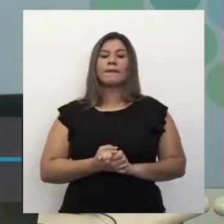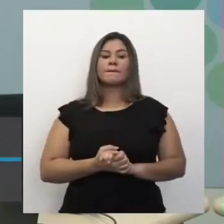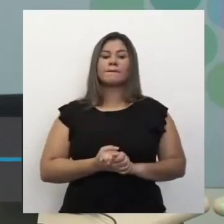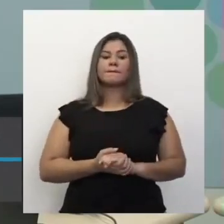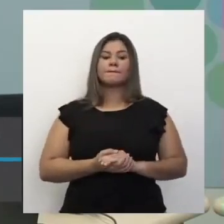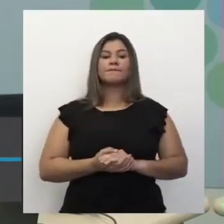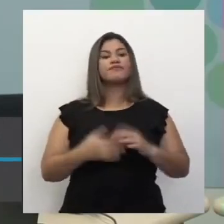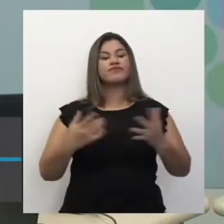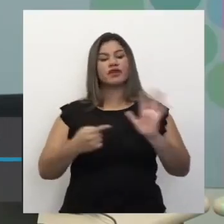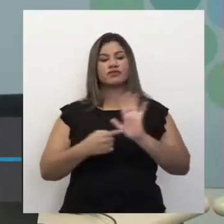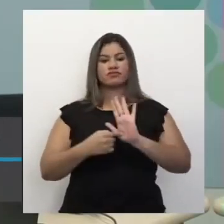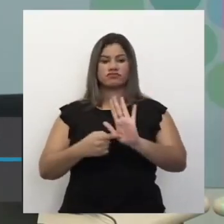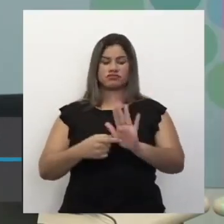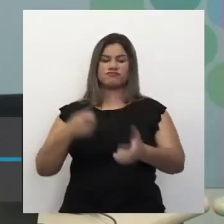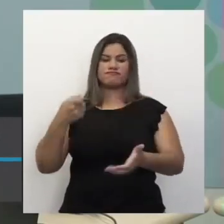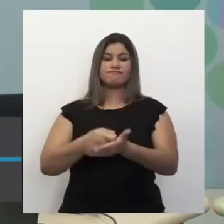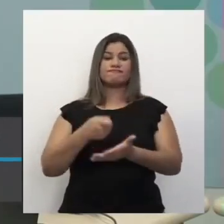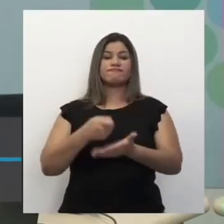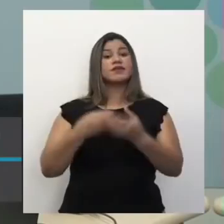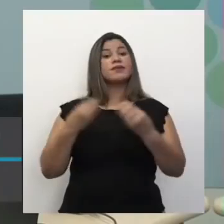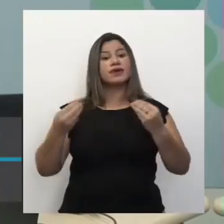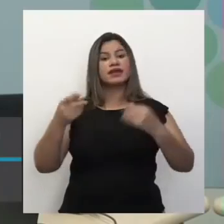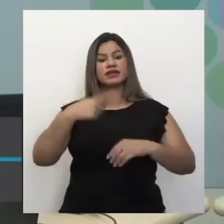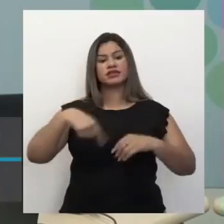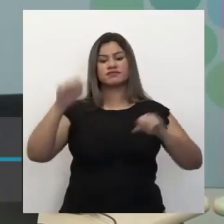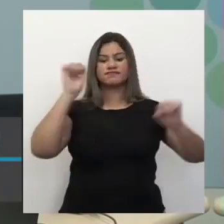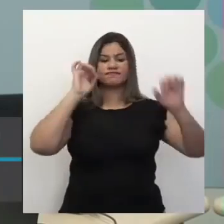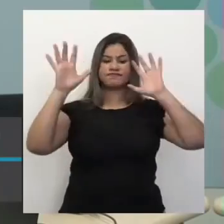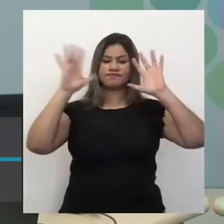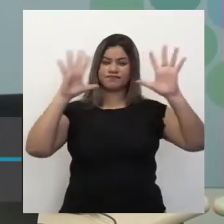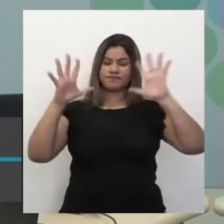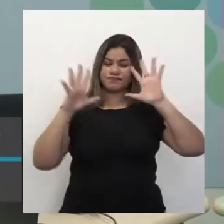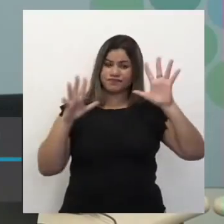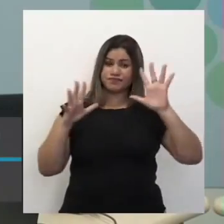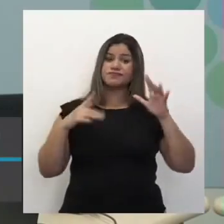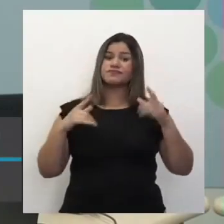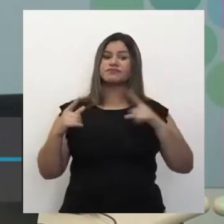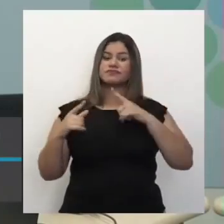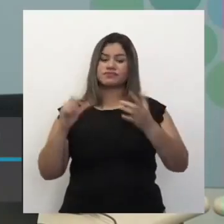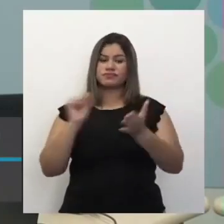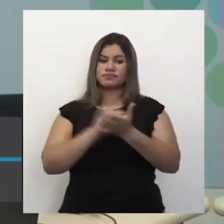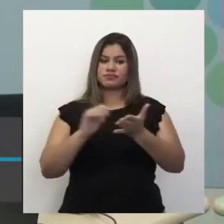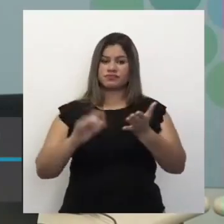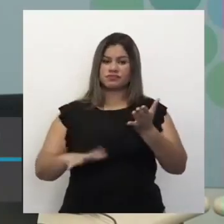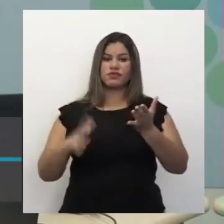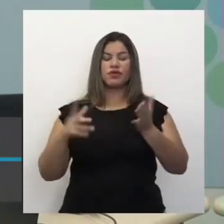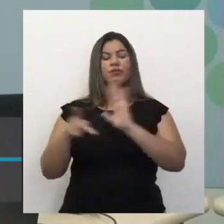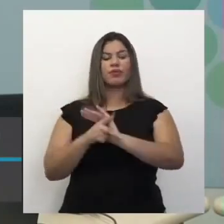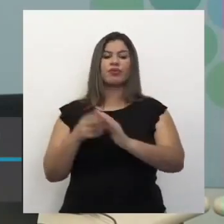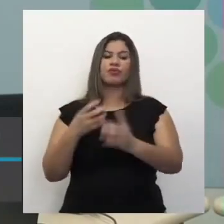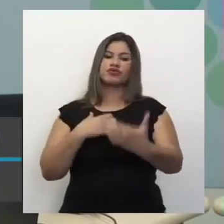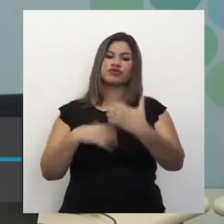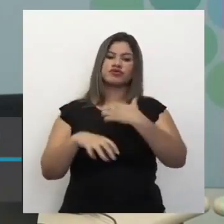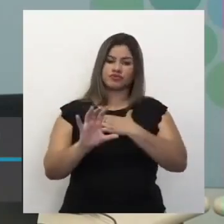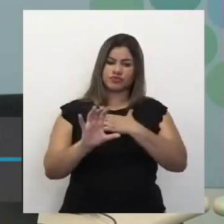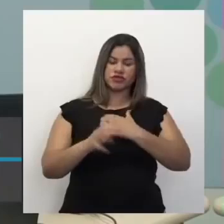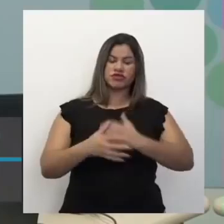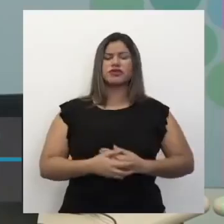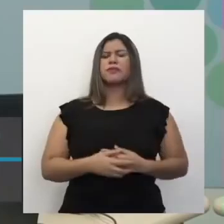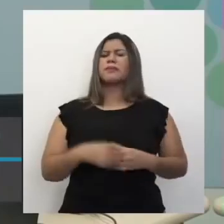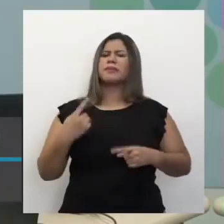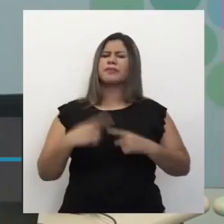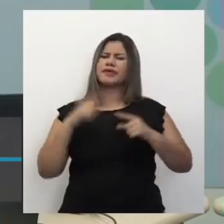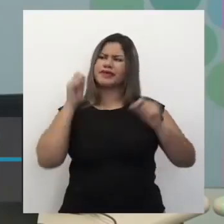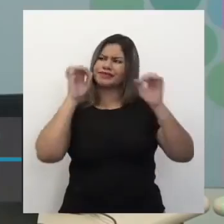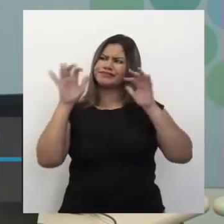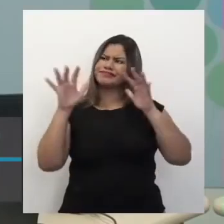quis trazer isso propositalmente para a gente fazer uma reflexão e um exercício de empatia. Né? Por que uma reflexão